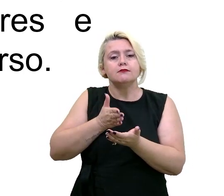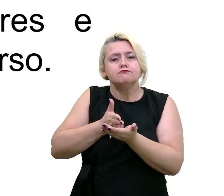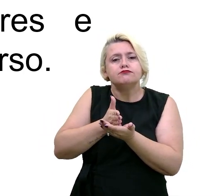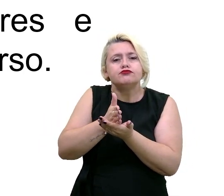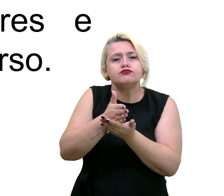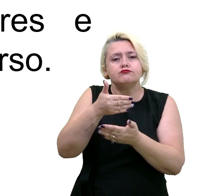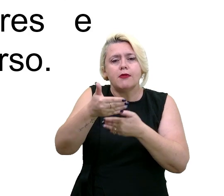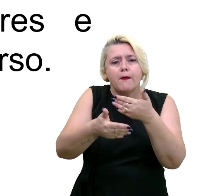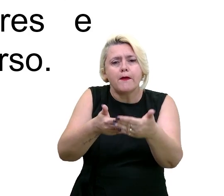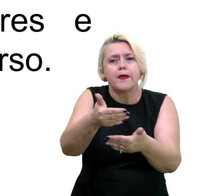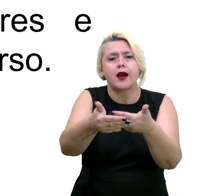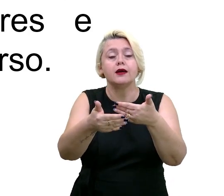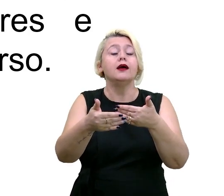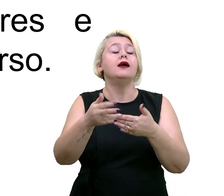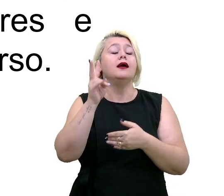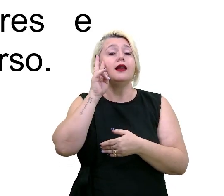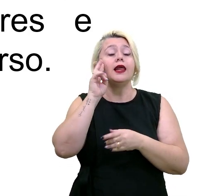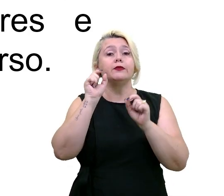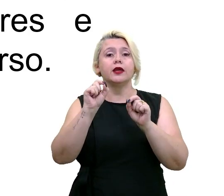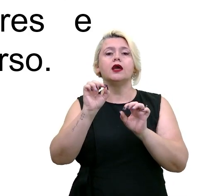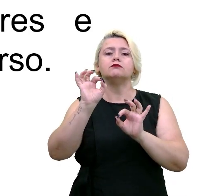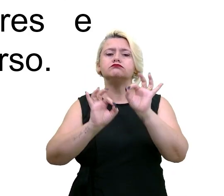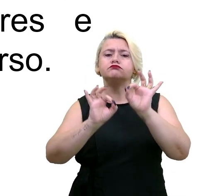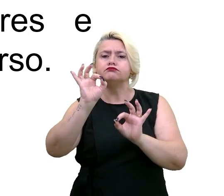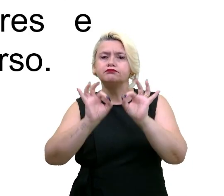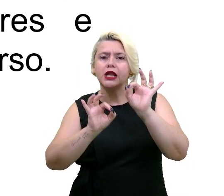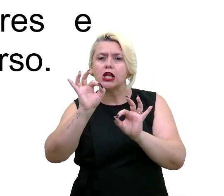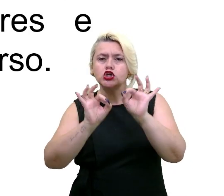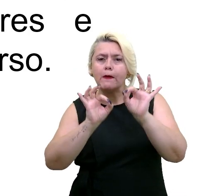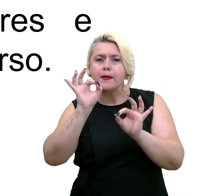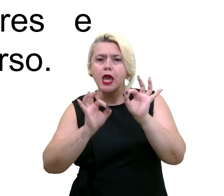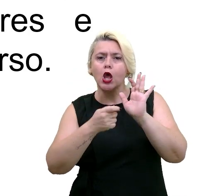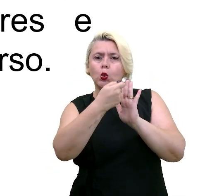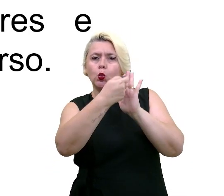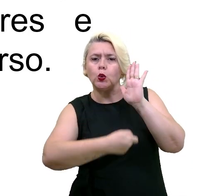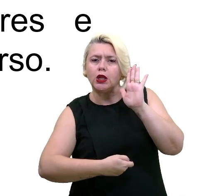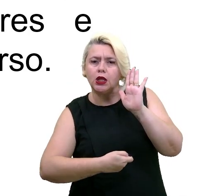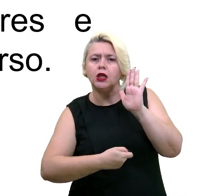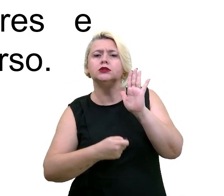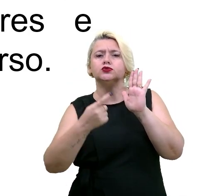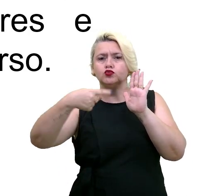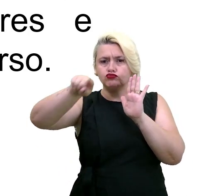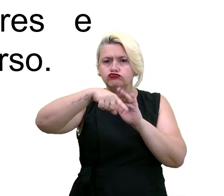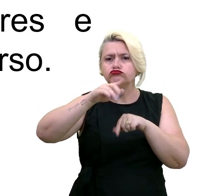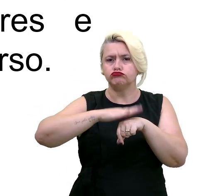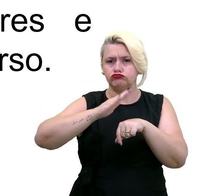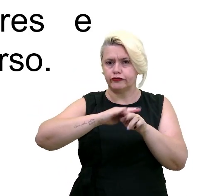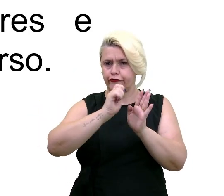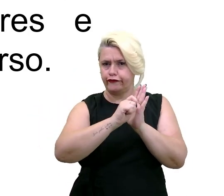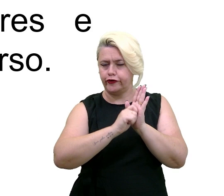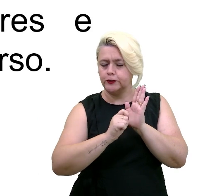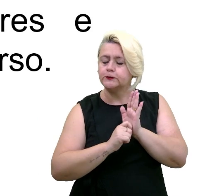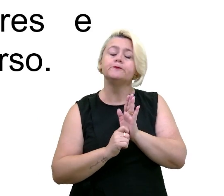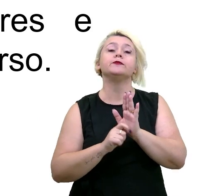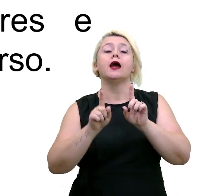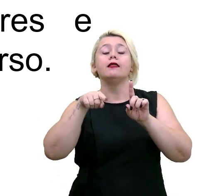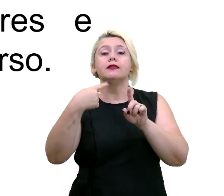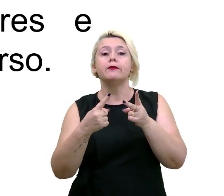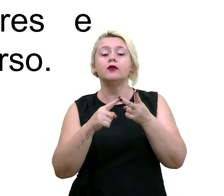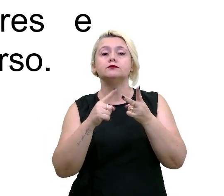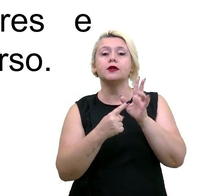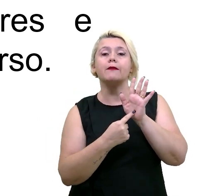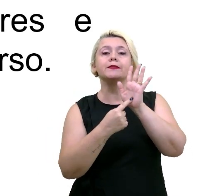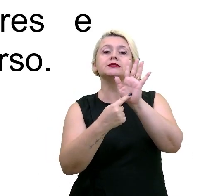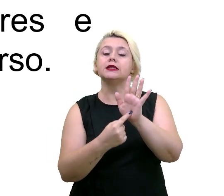esquema, né? Uma organização, planejamento do texto de vocês. Vem a apresentação do